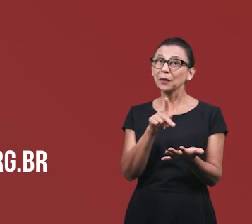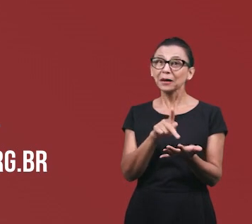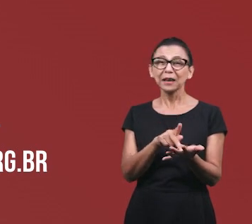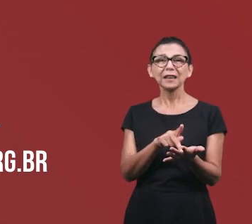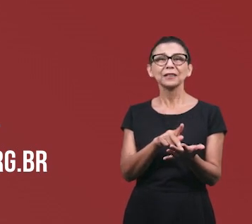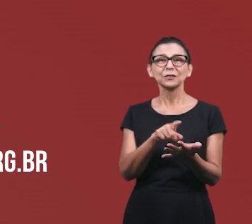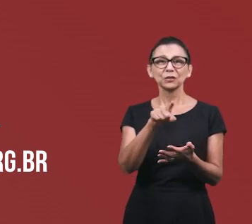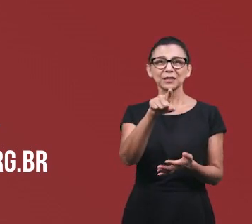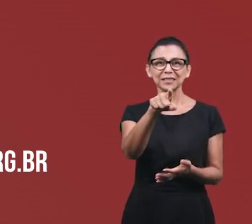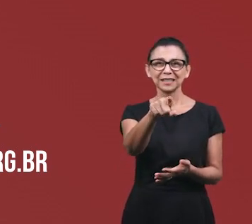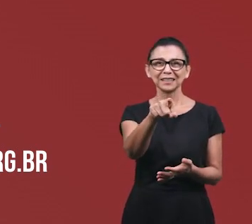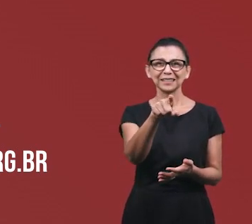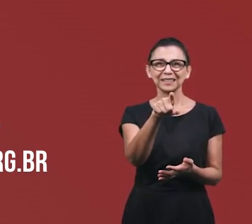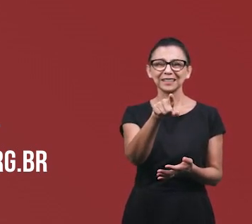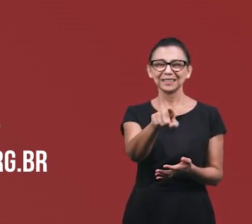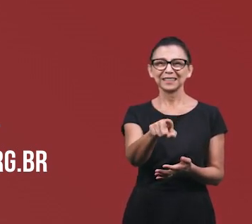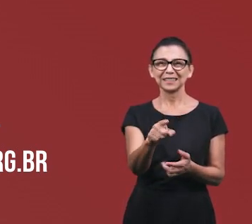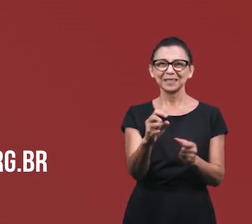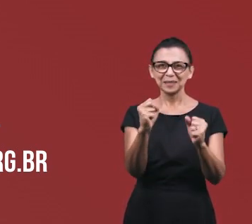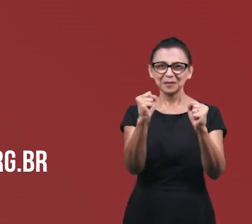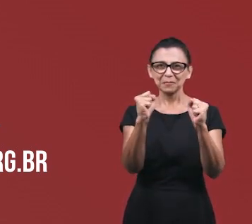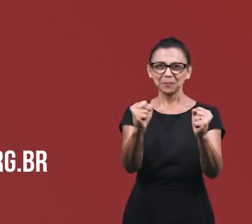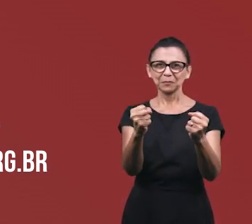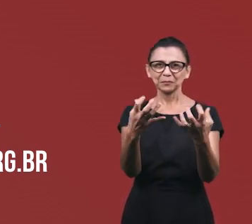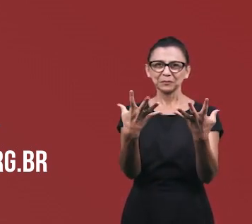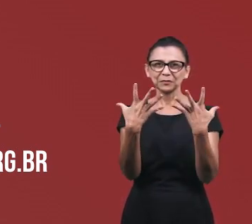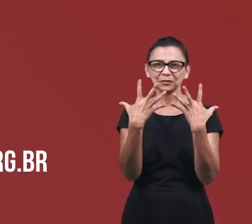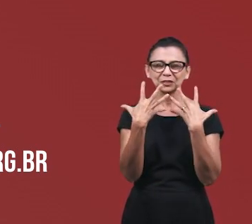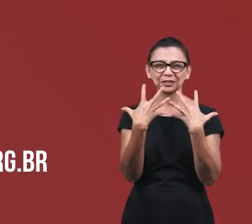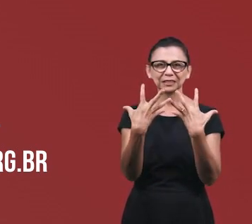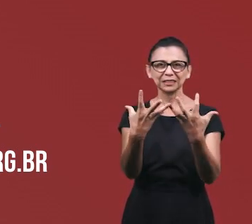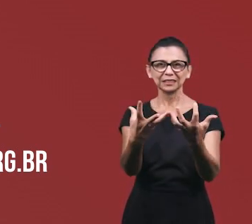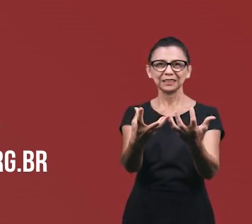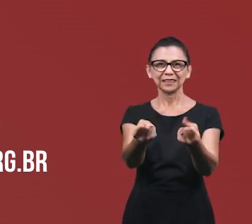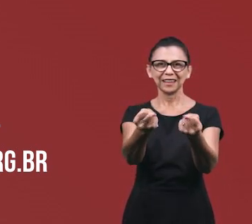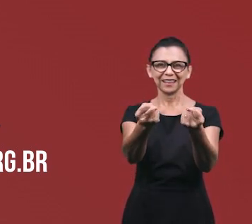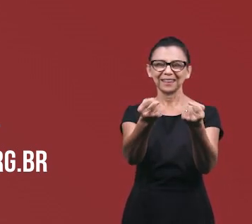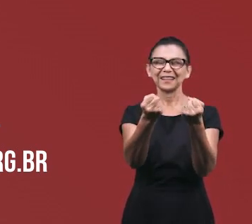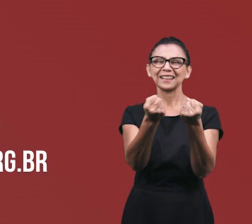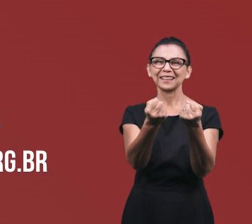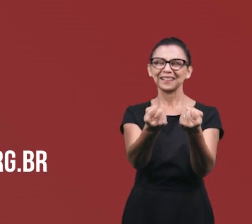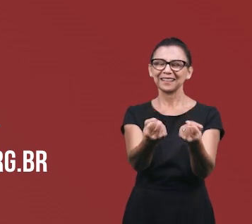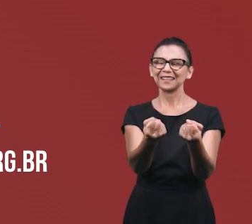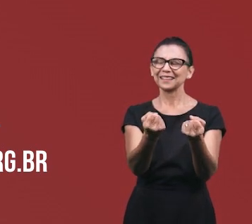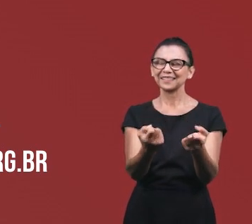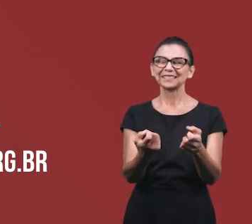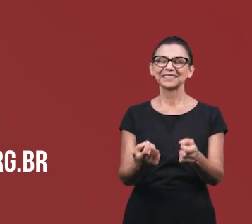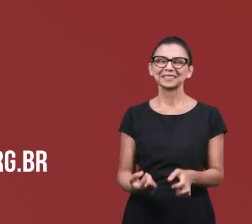verdadeiro que o homem pode ter.